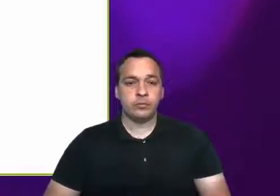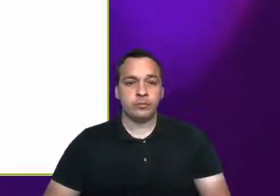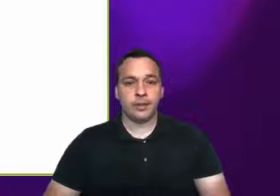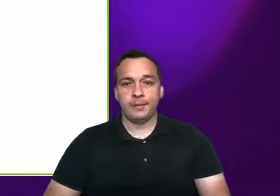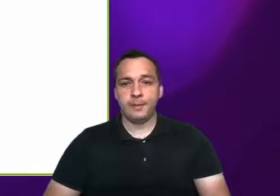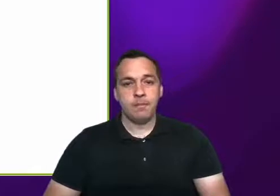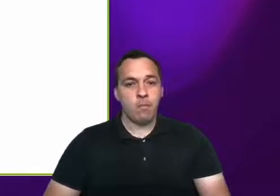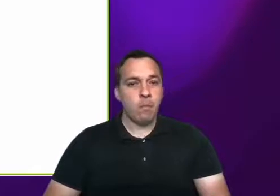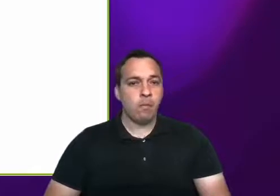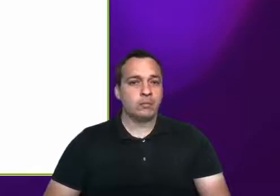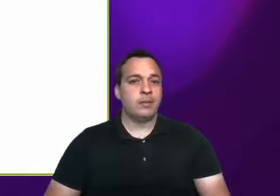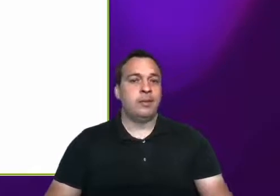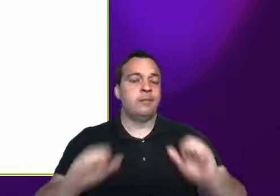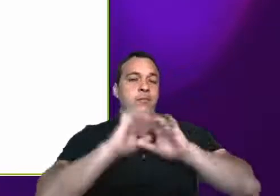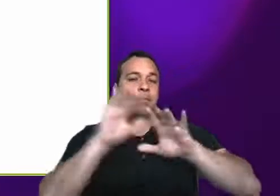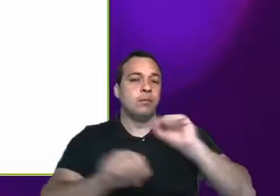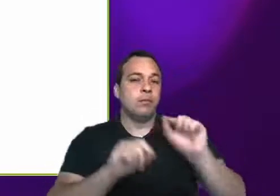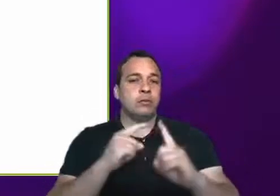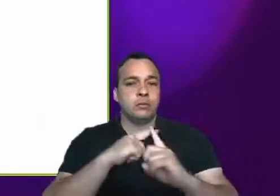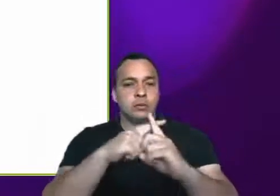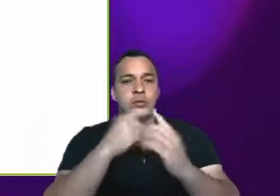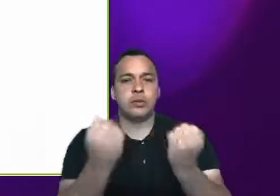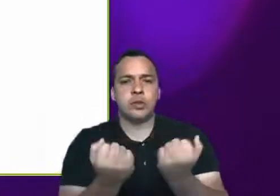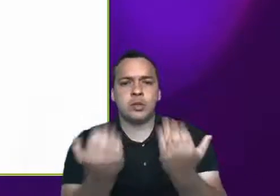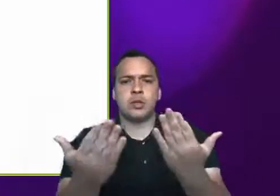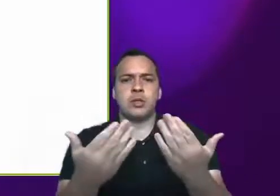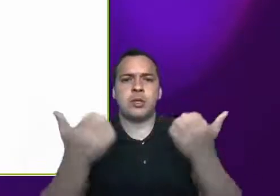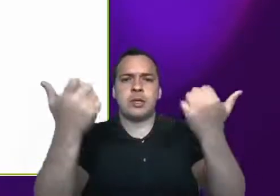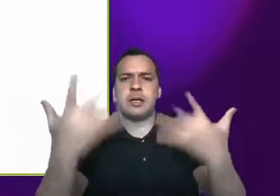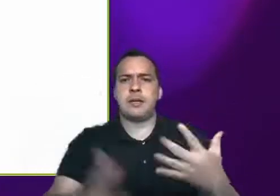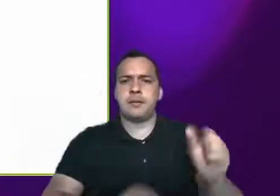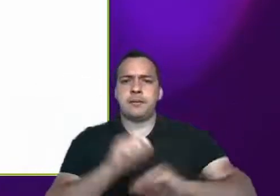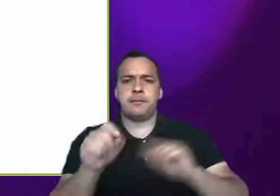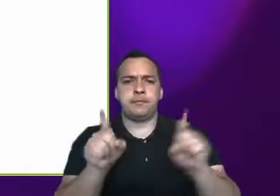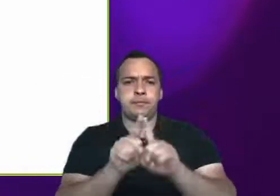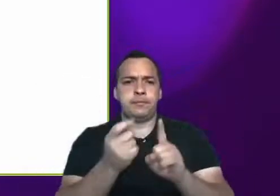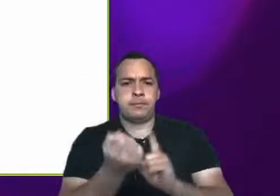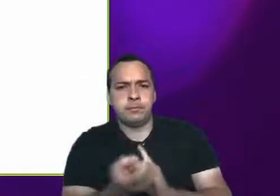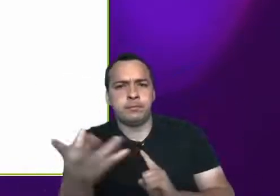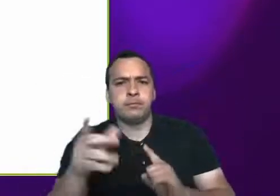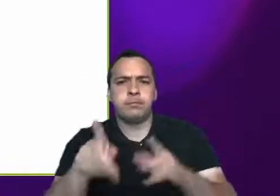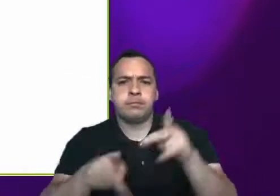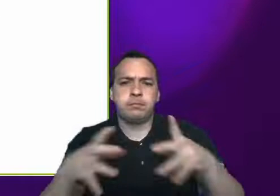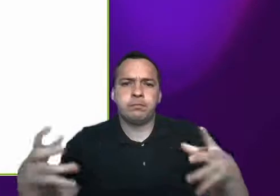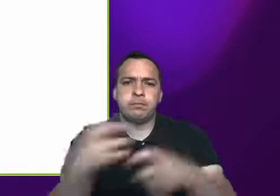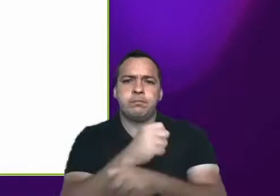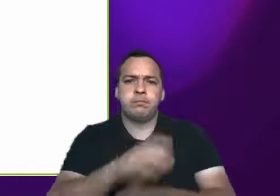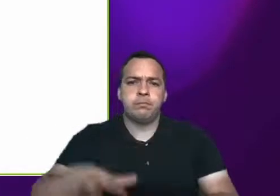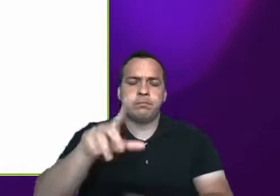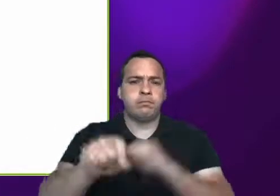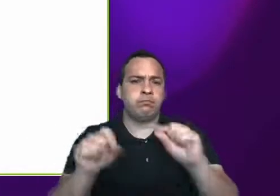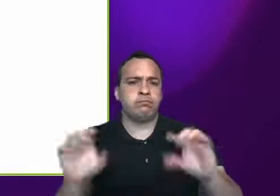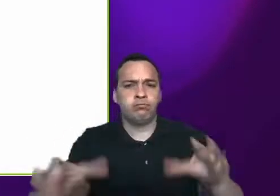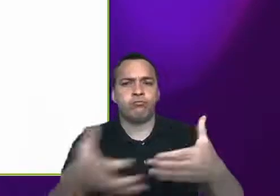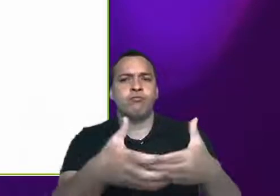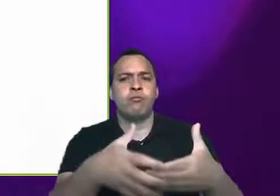o benefício que nós podemos dar, estamos falando aqui em termos